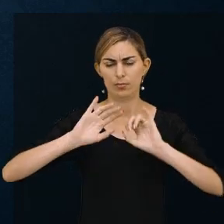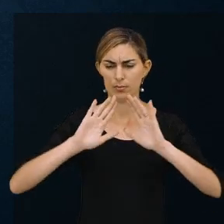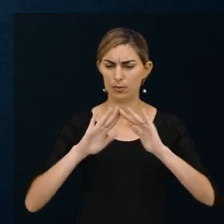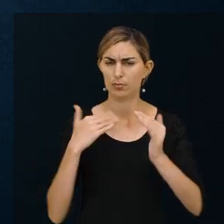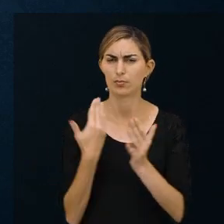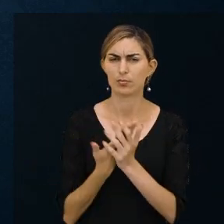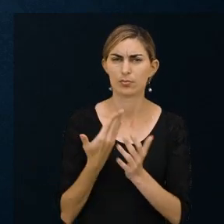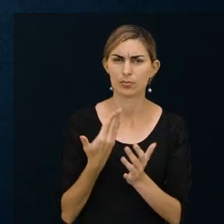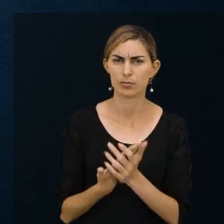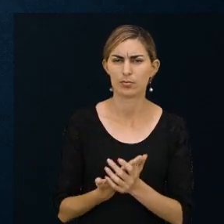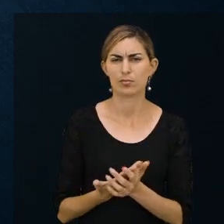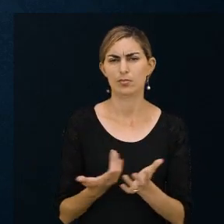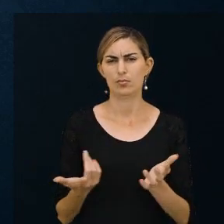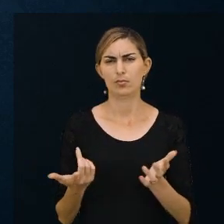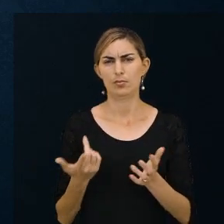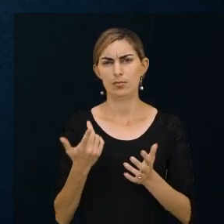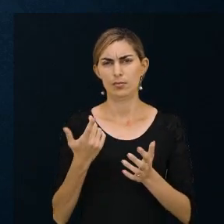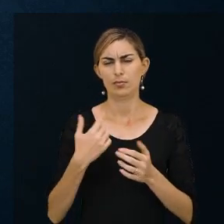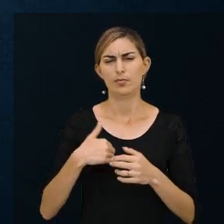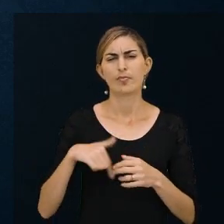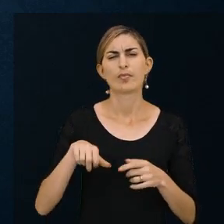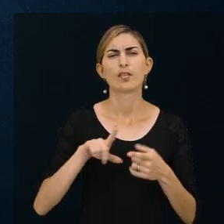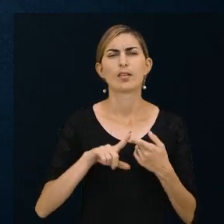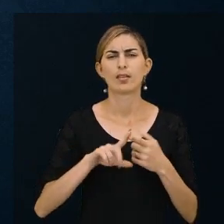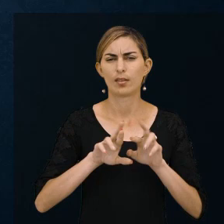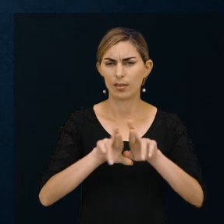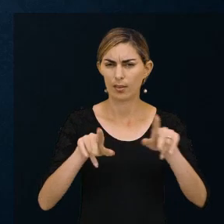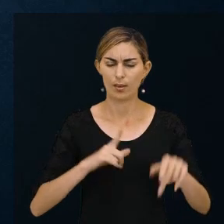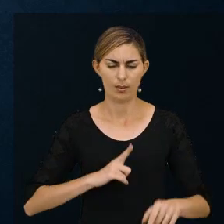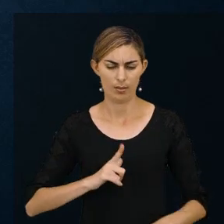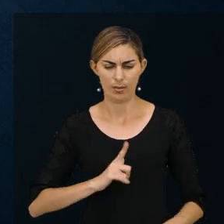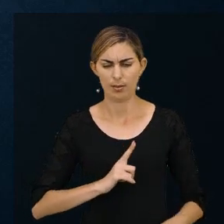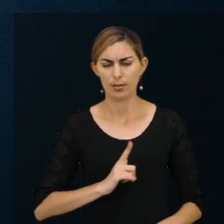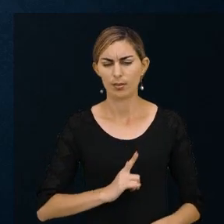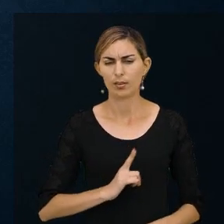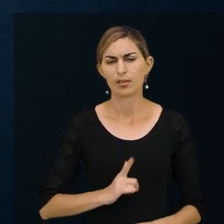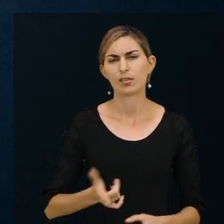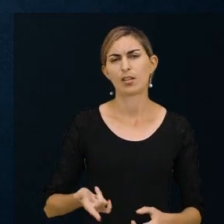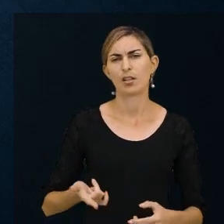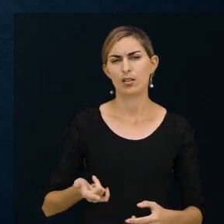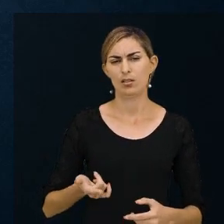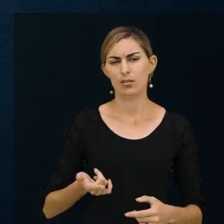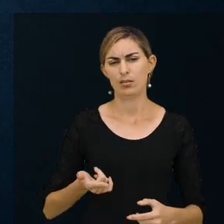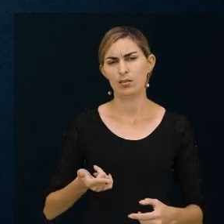da escola, tem a zeladoria, né, tem